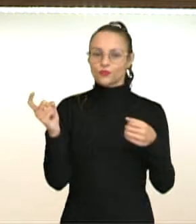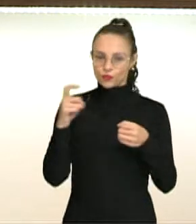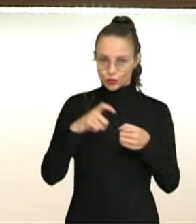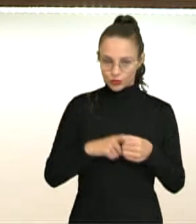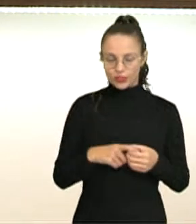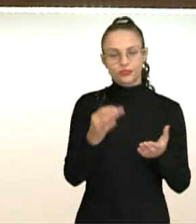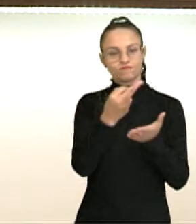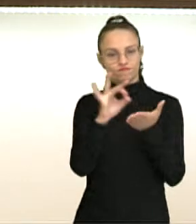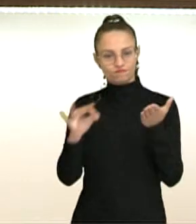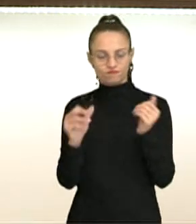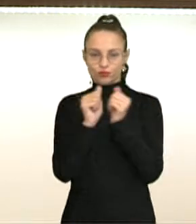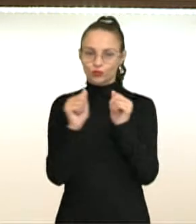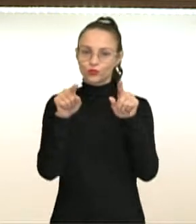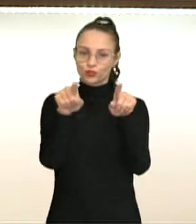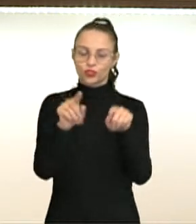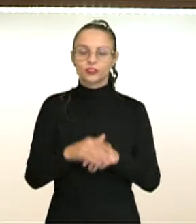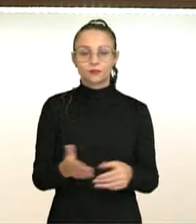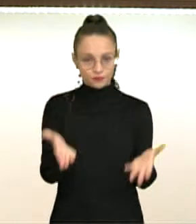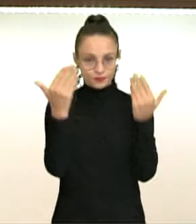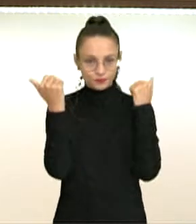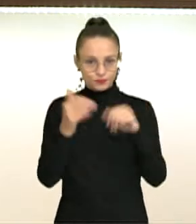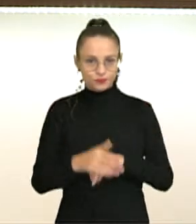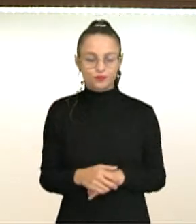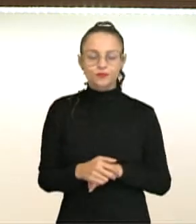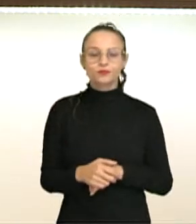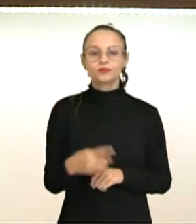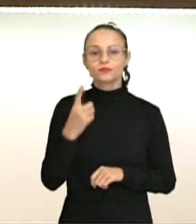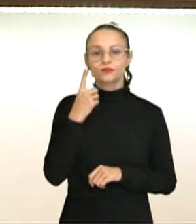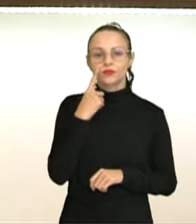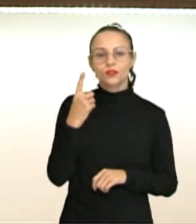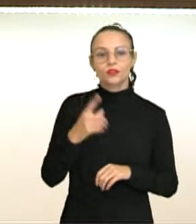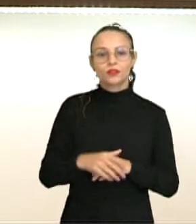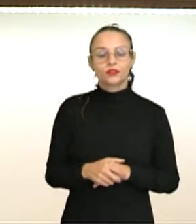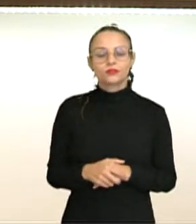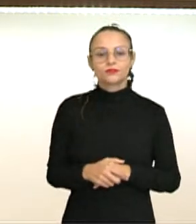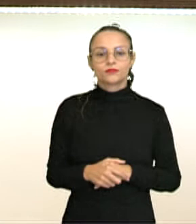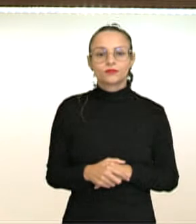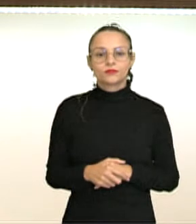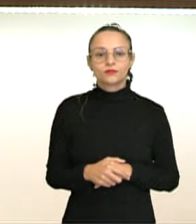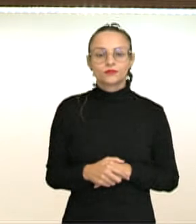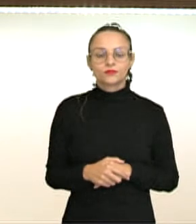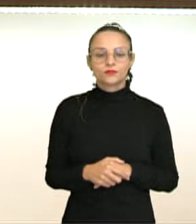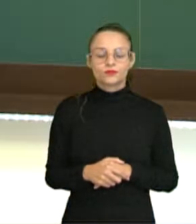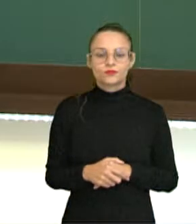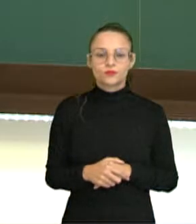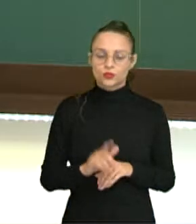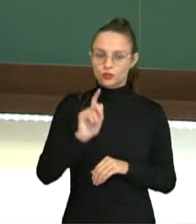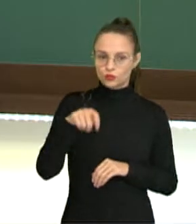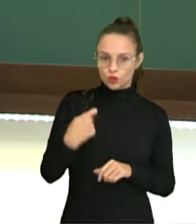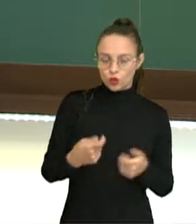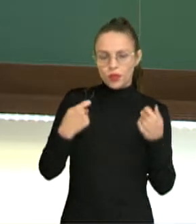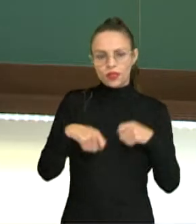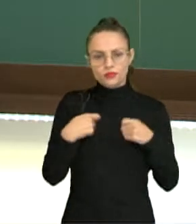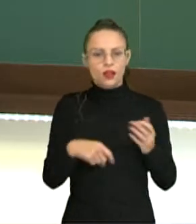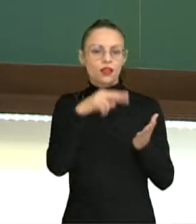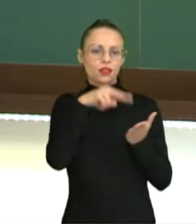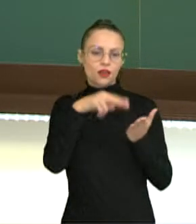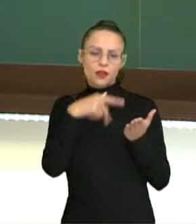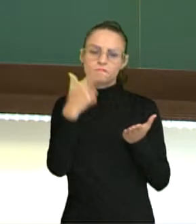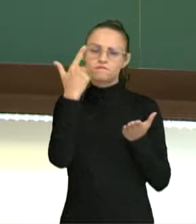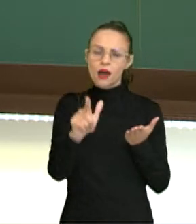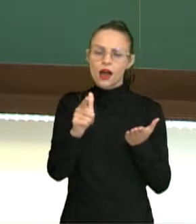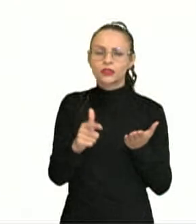Voltei, gabaritar contigo a questão. Bora lá? Então veja. Sobre a necessidade de ler mais, ampliar